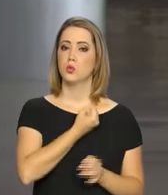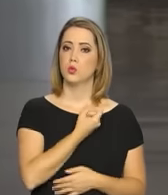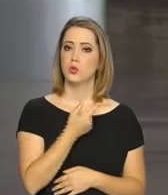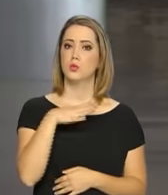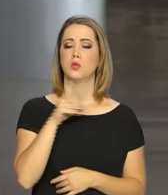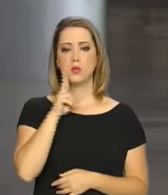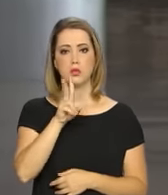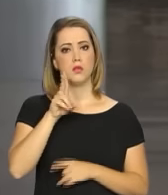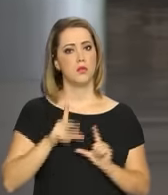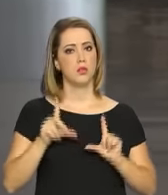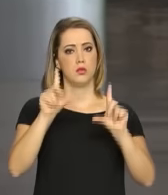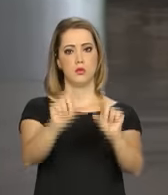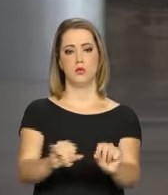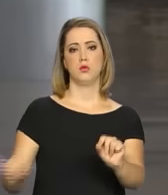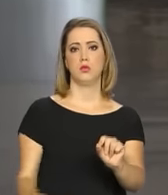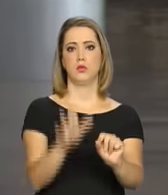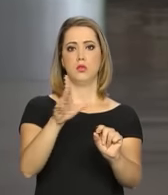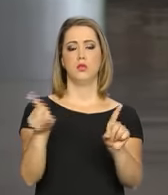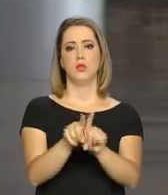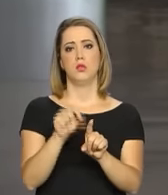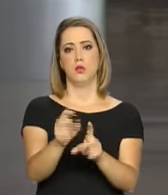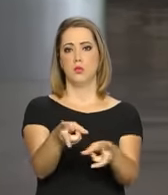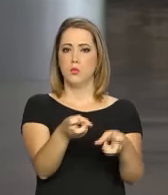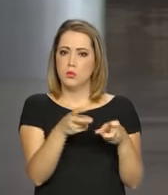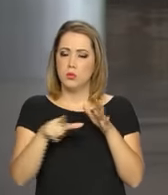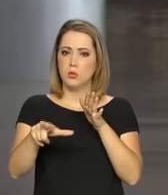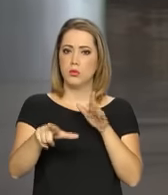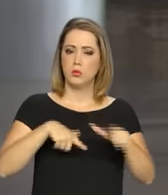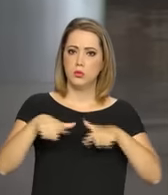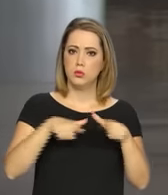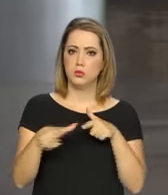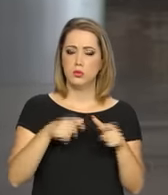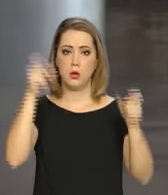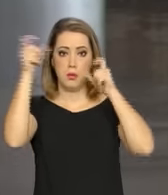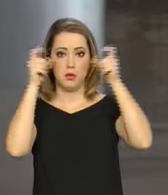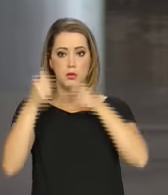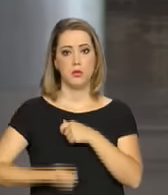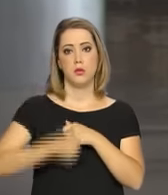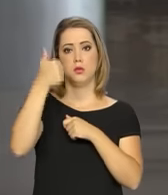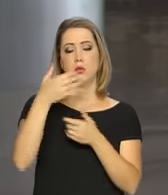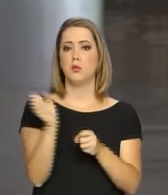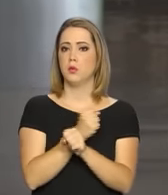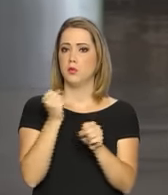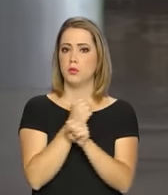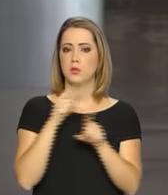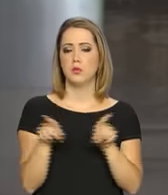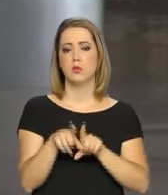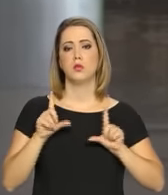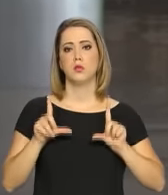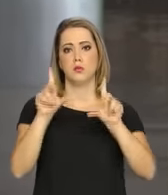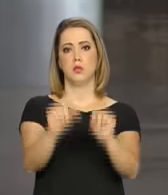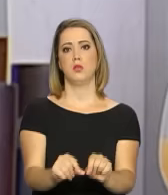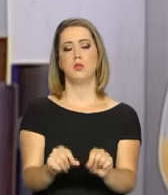na inflação ele comentou as medidas que devem ser tomadas para atrair mais investimentos em infraestrutura e reduzir o